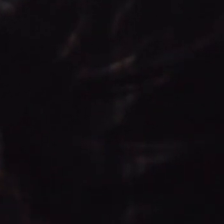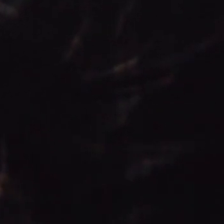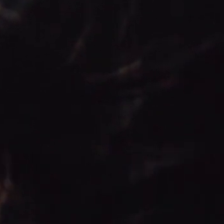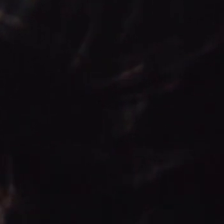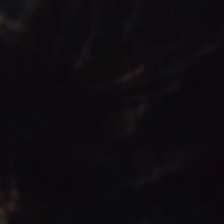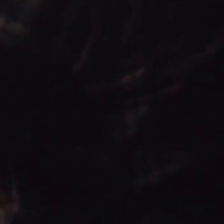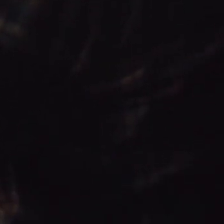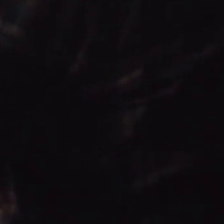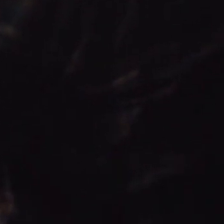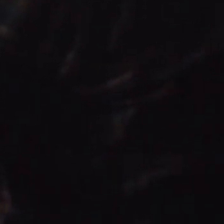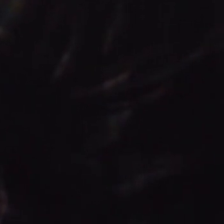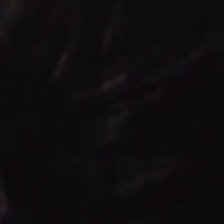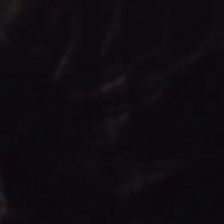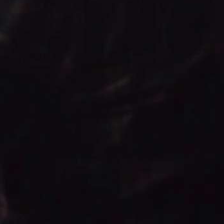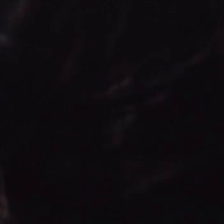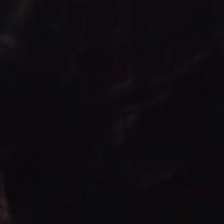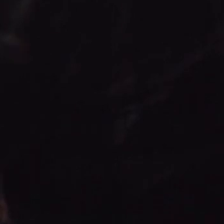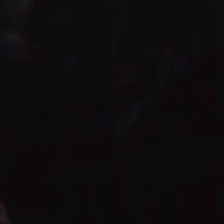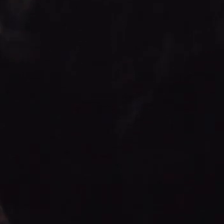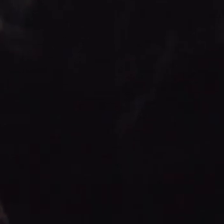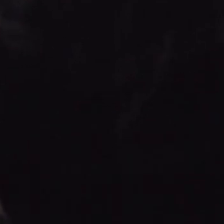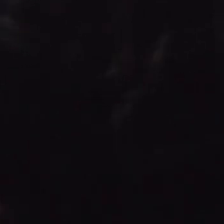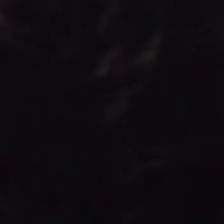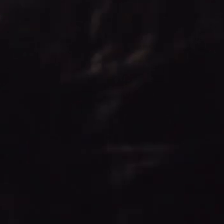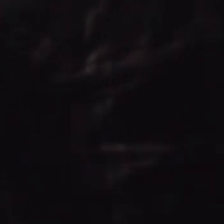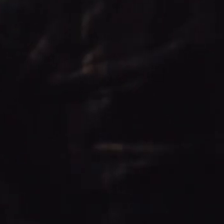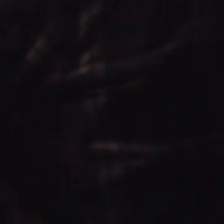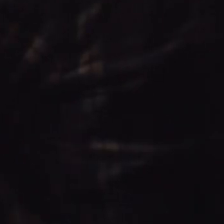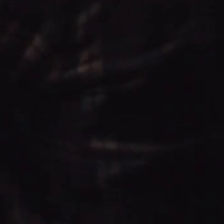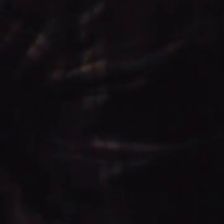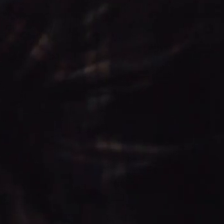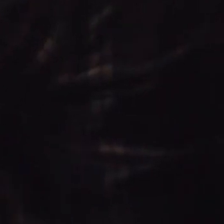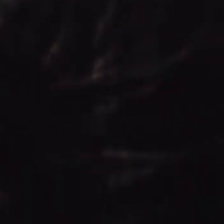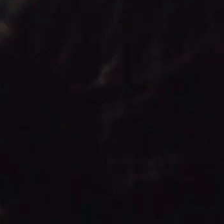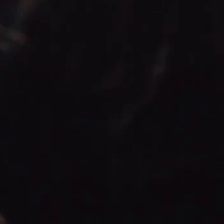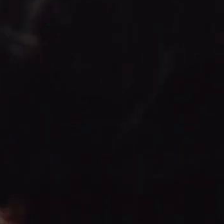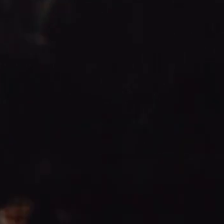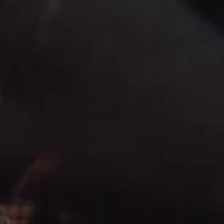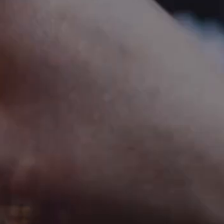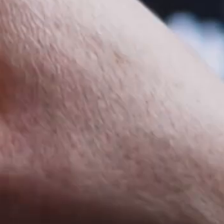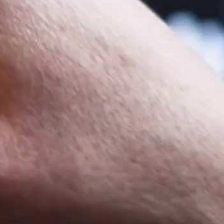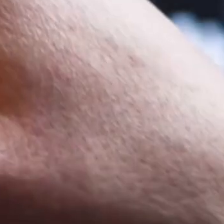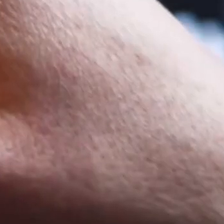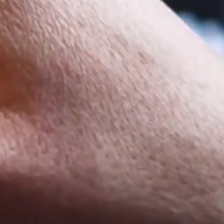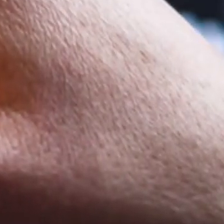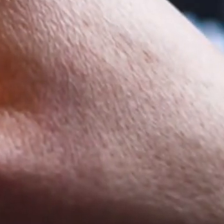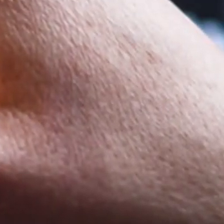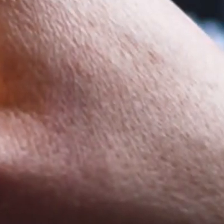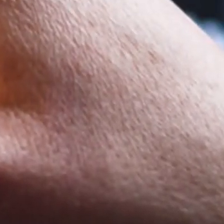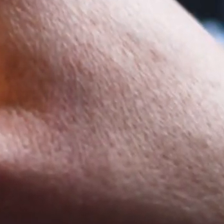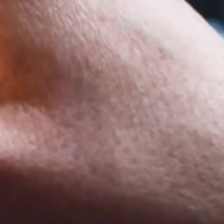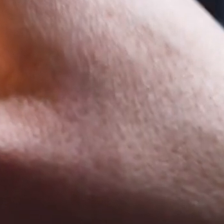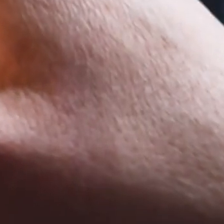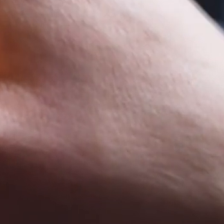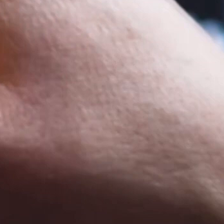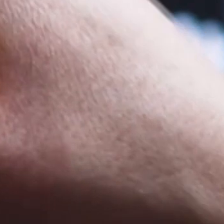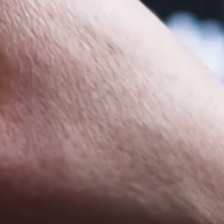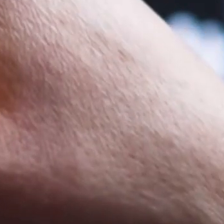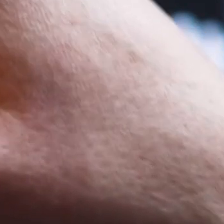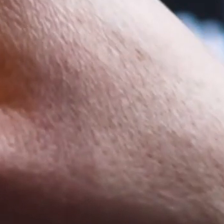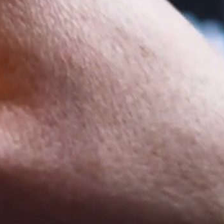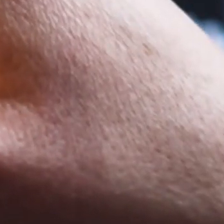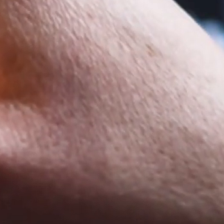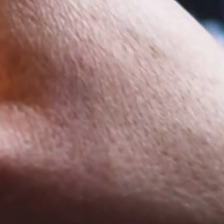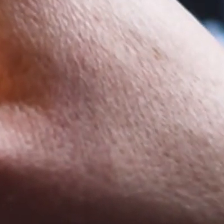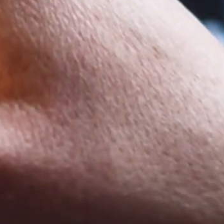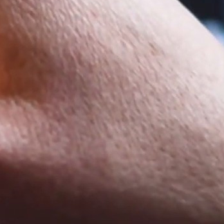mas para mim não serviu, porque eu acostumei com o Excel. Para mim é mais fácil trabalhar no Excel. Mas aí, de novo, é uma questão